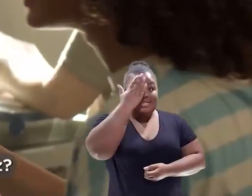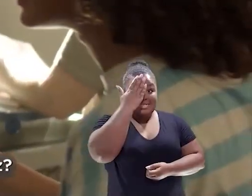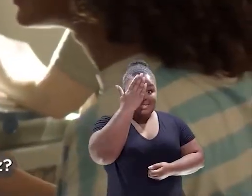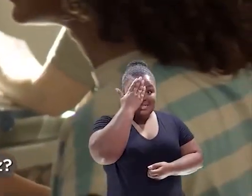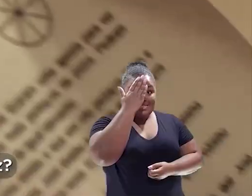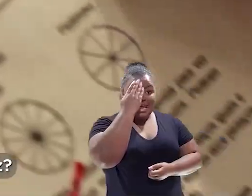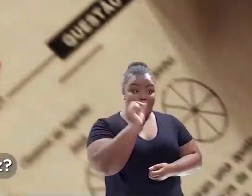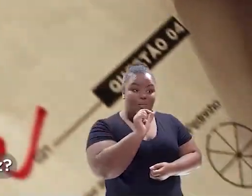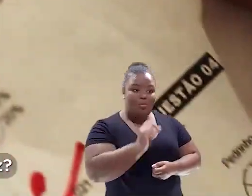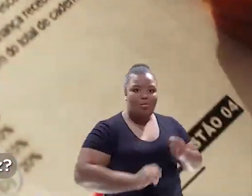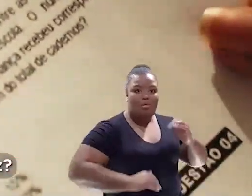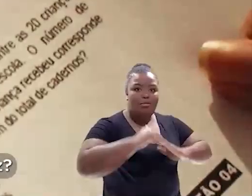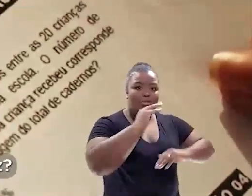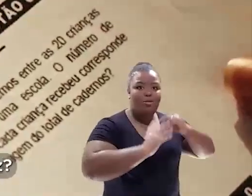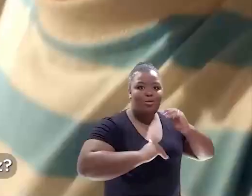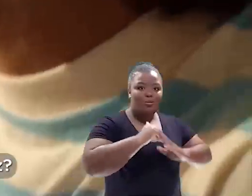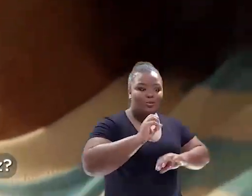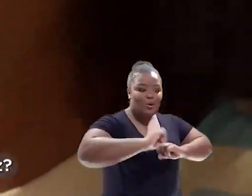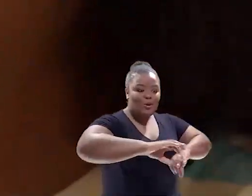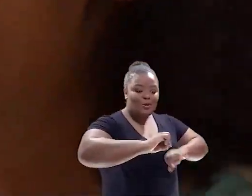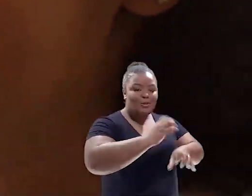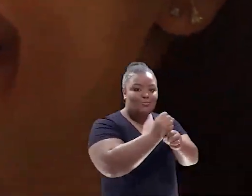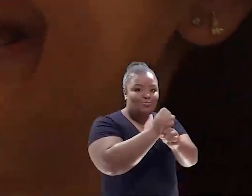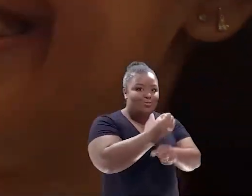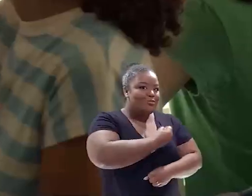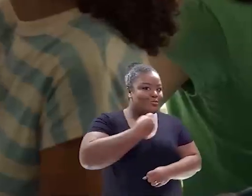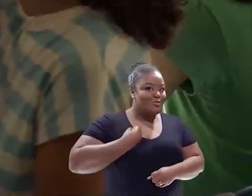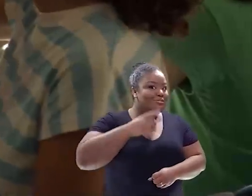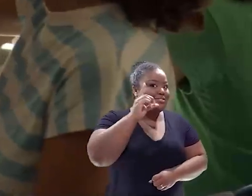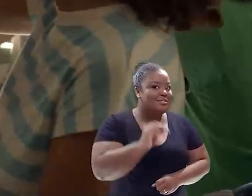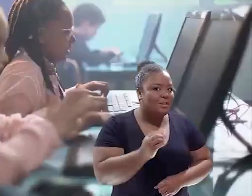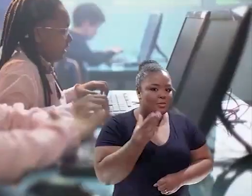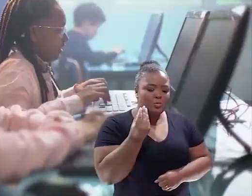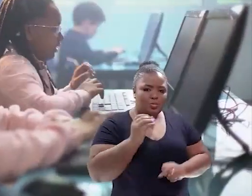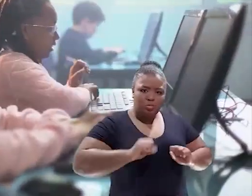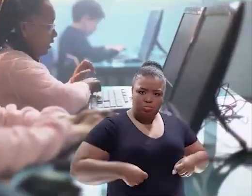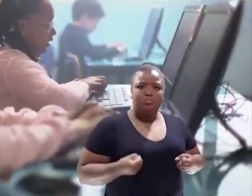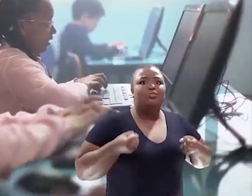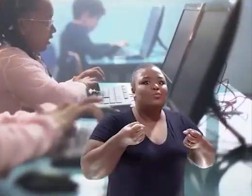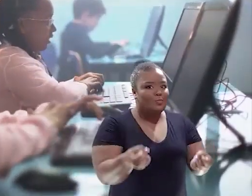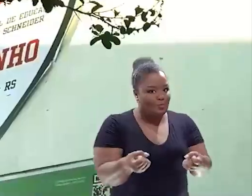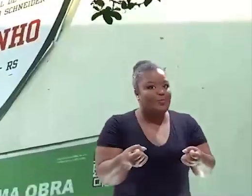Sabe o que tem por trás de uma educação nota 10? Muito